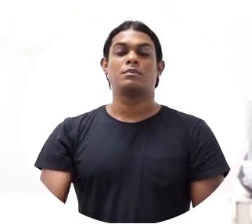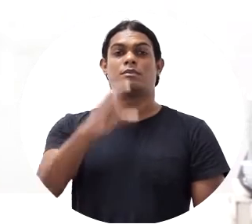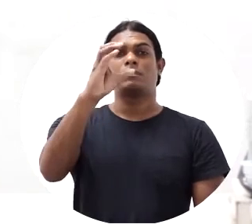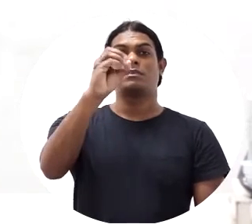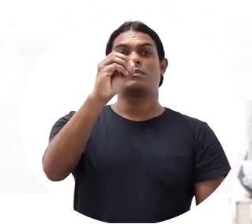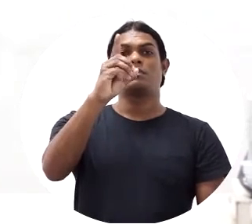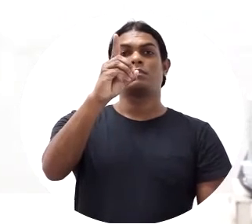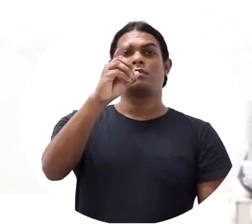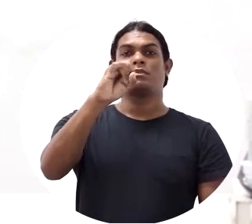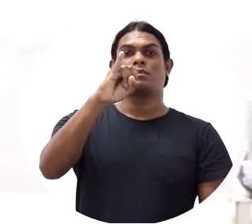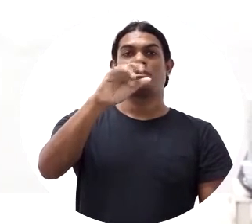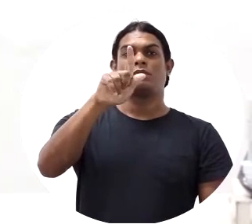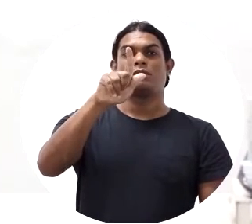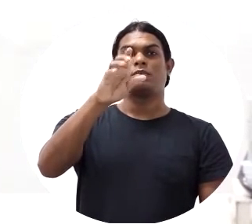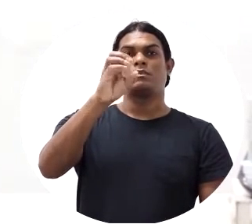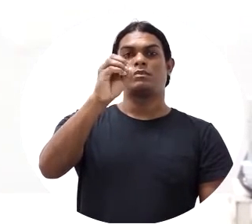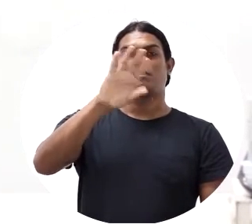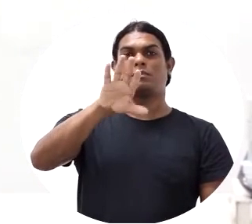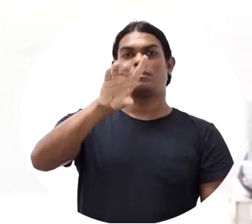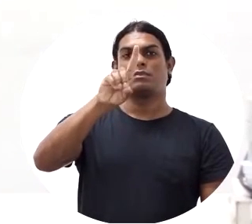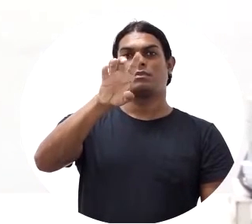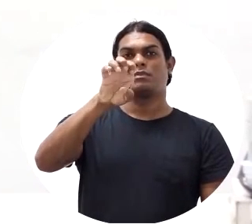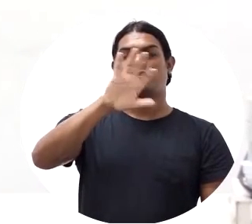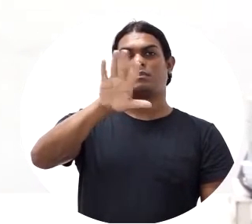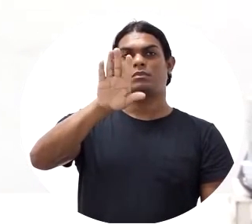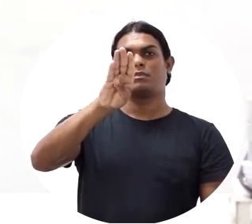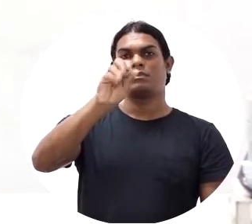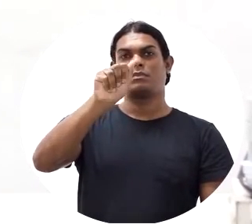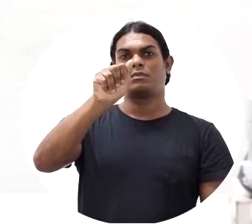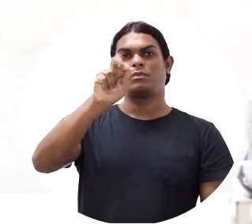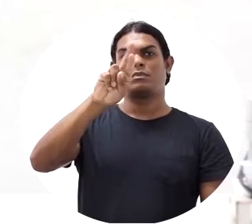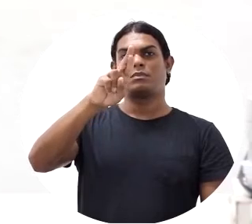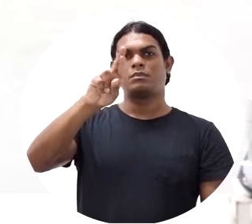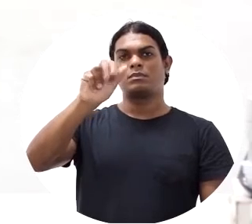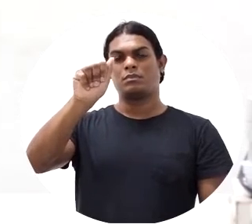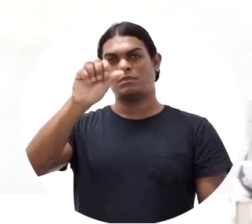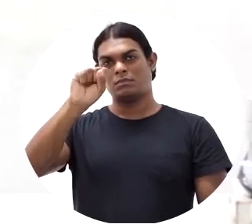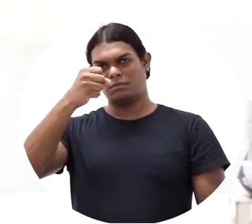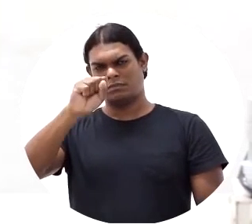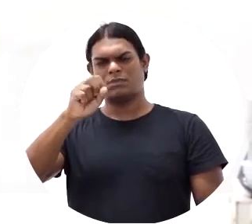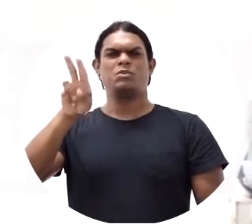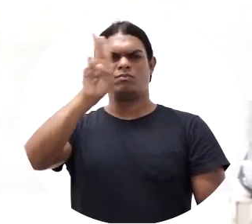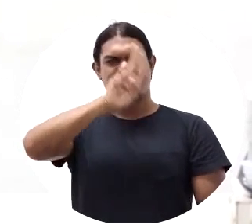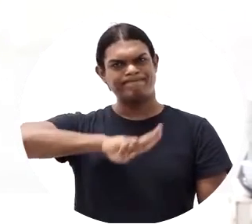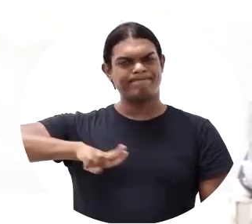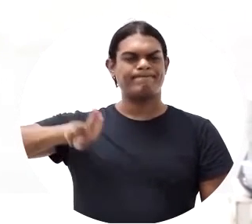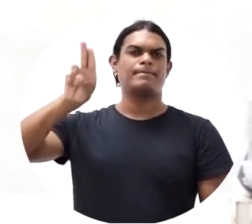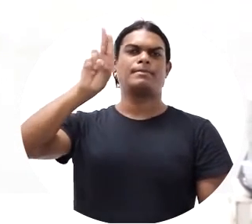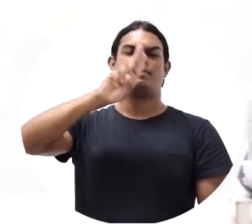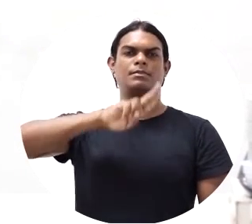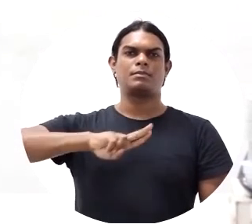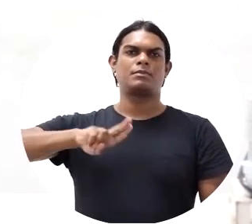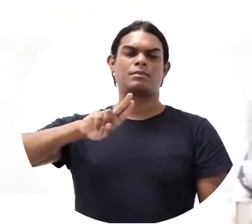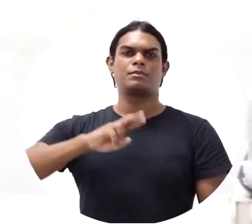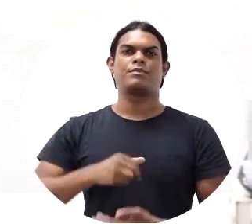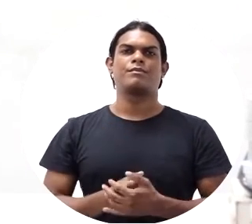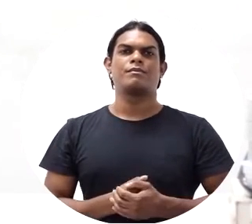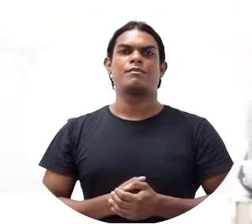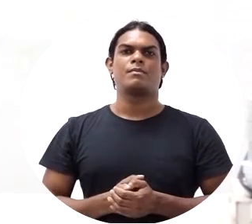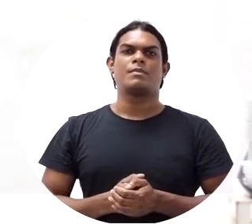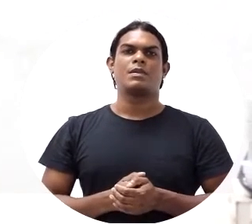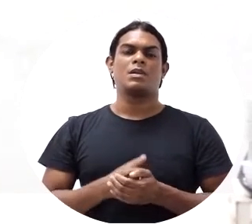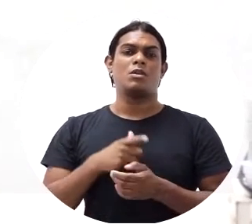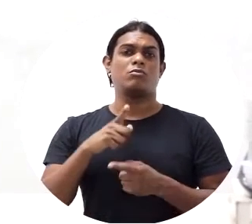de barras é um outro tipo de sistema, né, comumente utilizado e muito útil, muito famoso já o código de barras, e